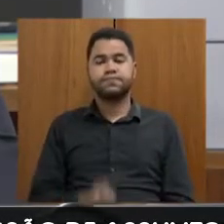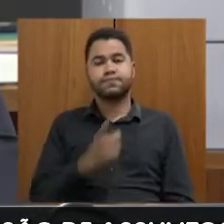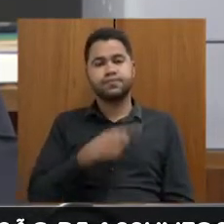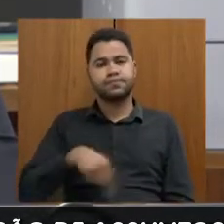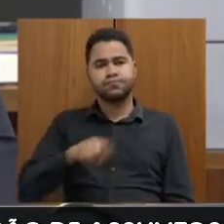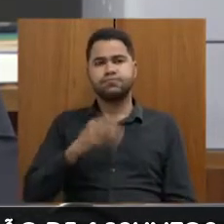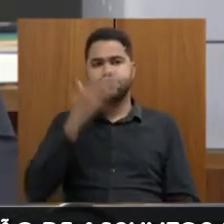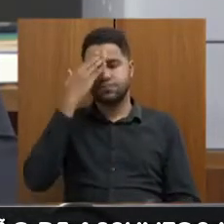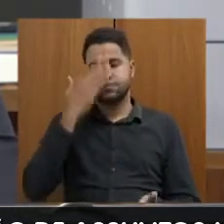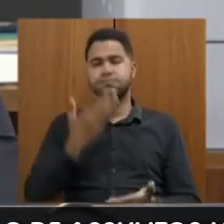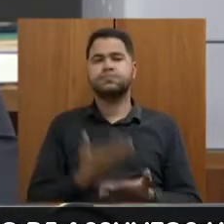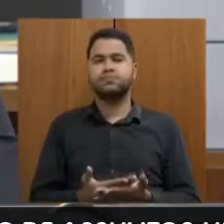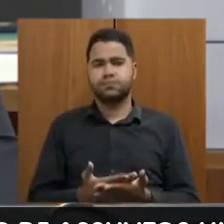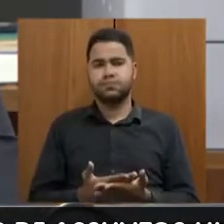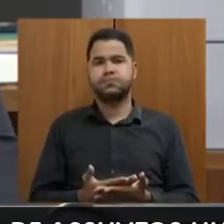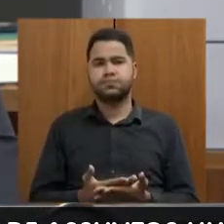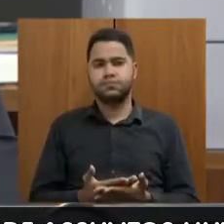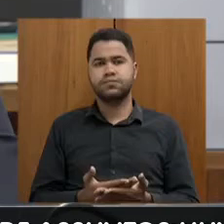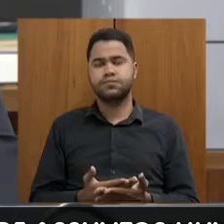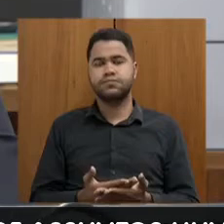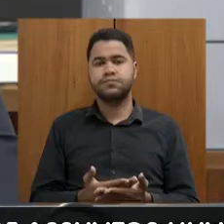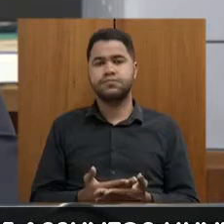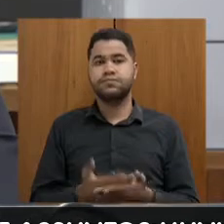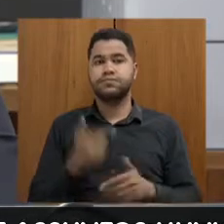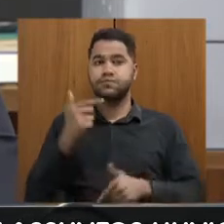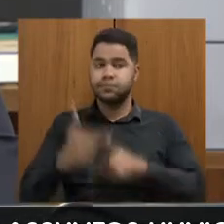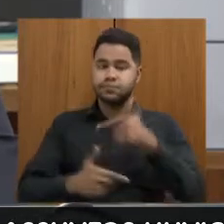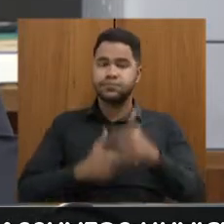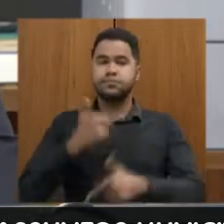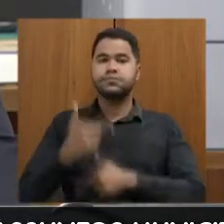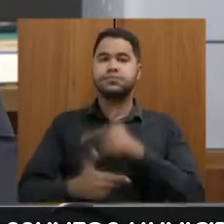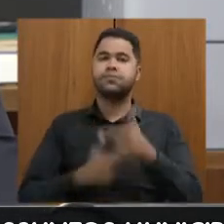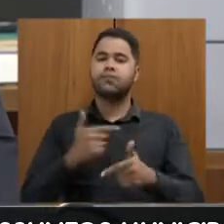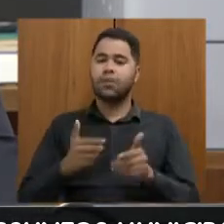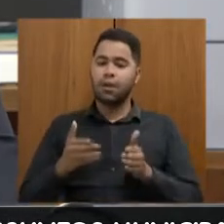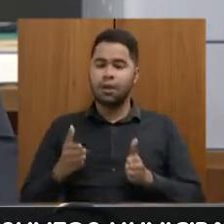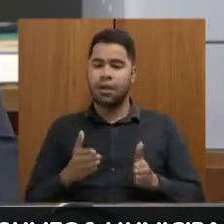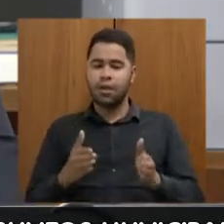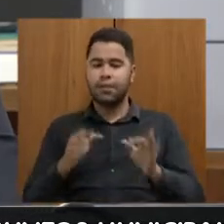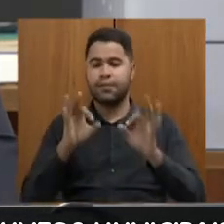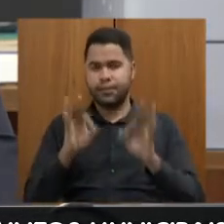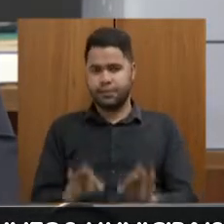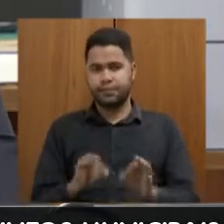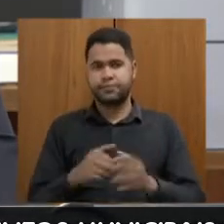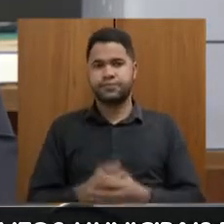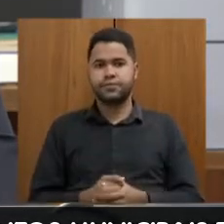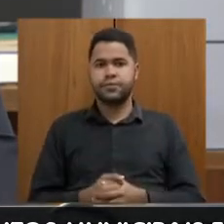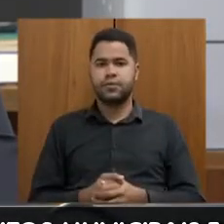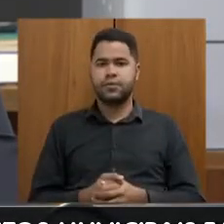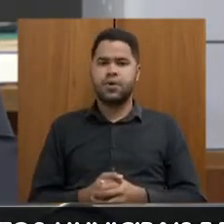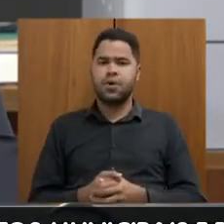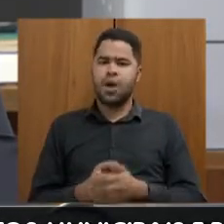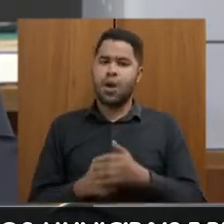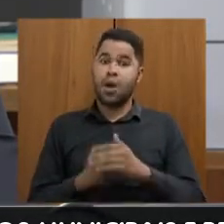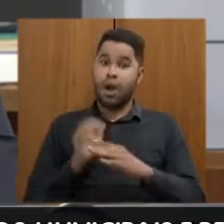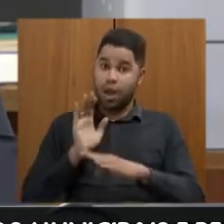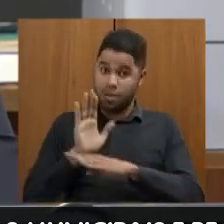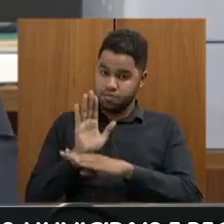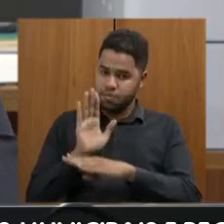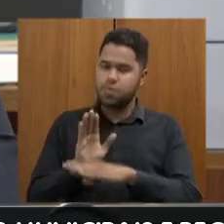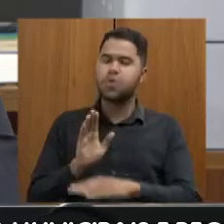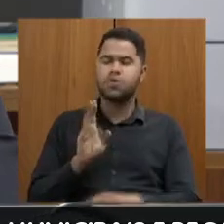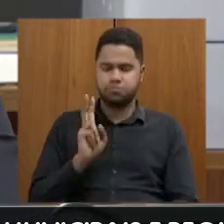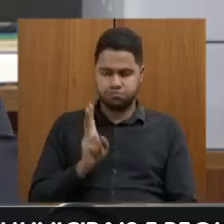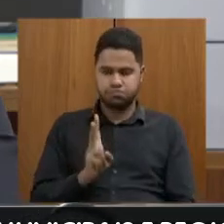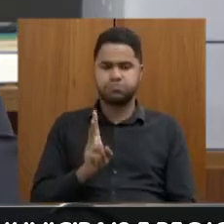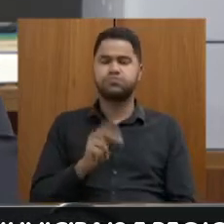confiamos muito quê que esse trabalho está no caminho certo Conte com nosso apoio